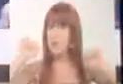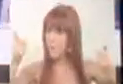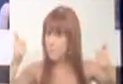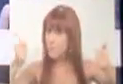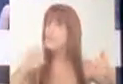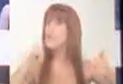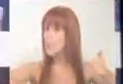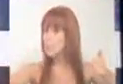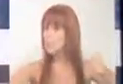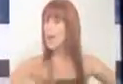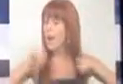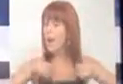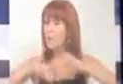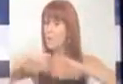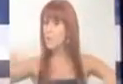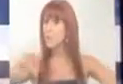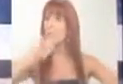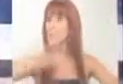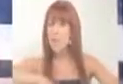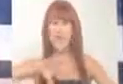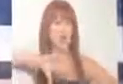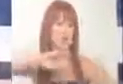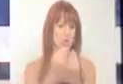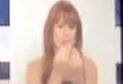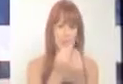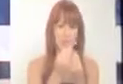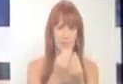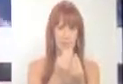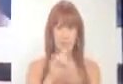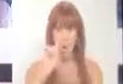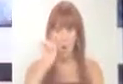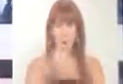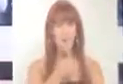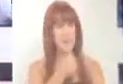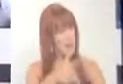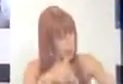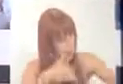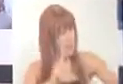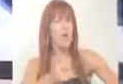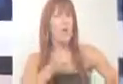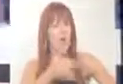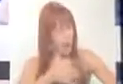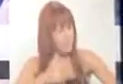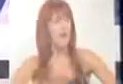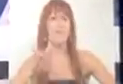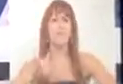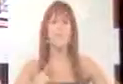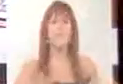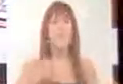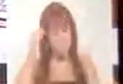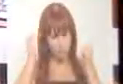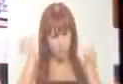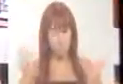bem, repito, é que os municípios podem juntar-se se o decidirem livremente. Eu acho muito